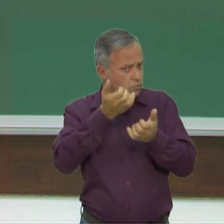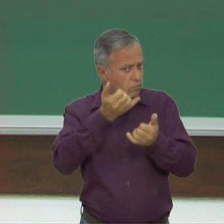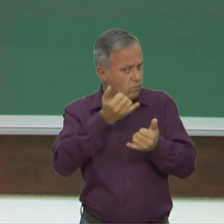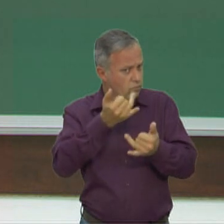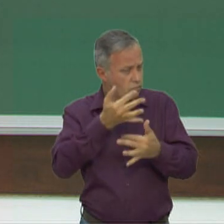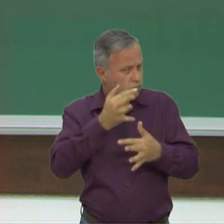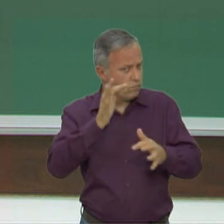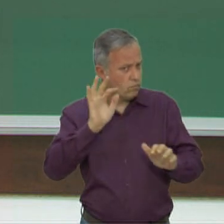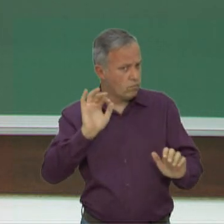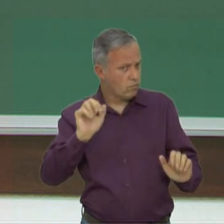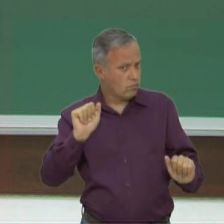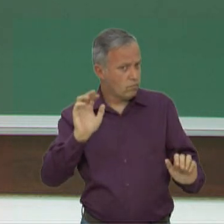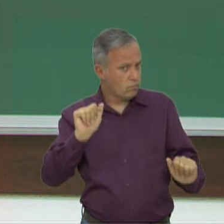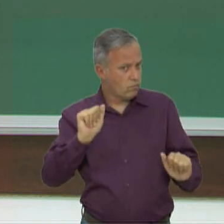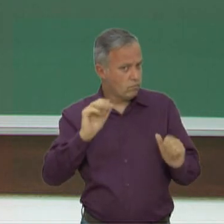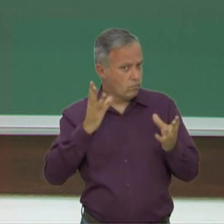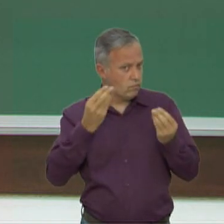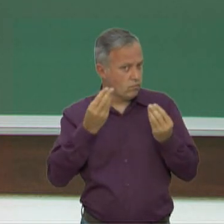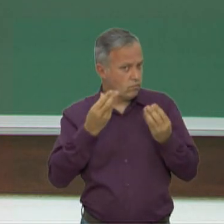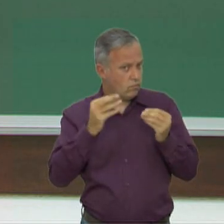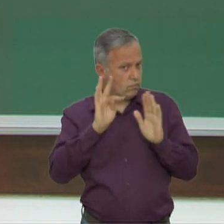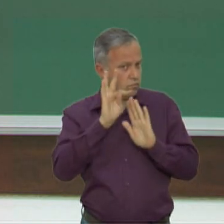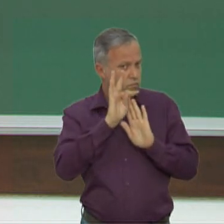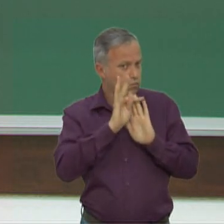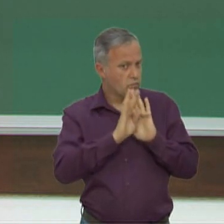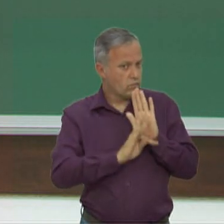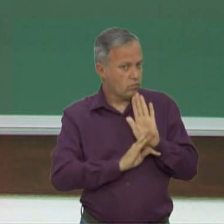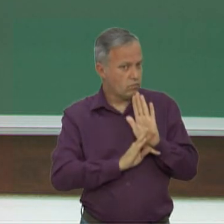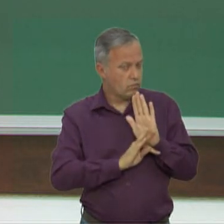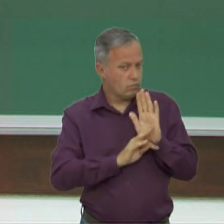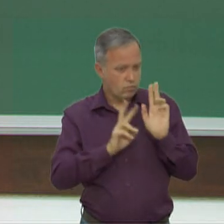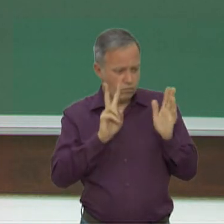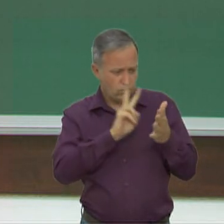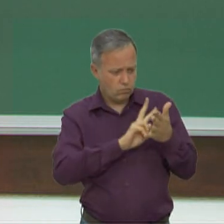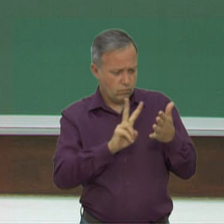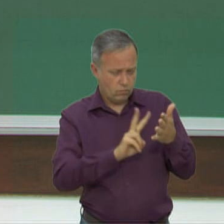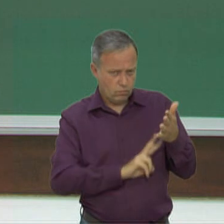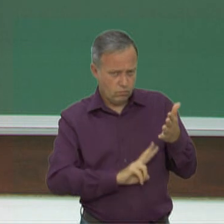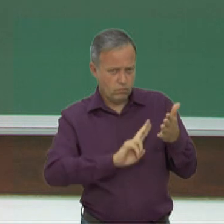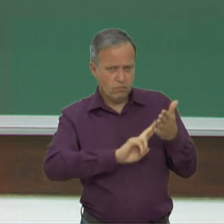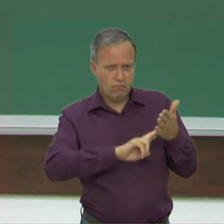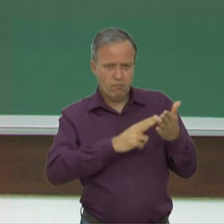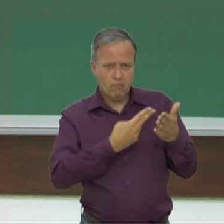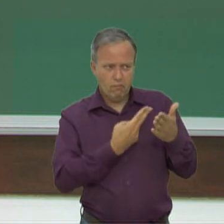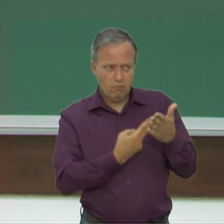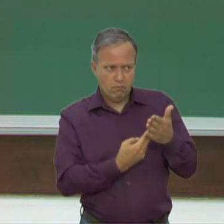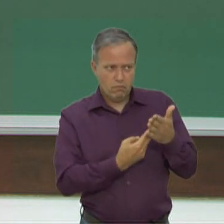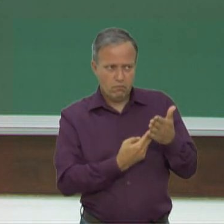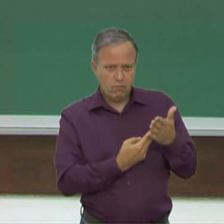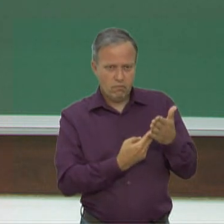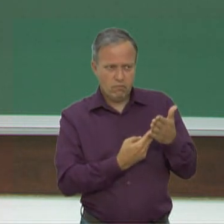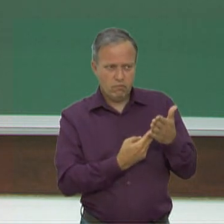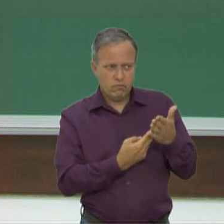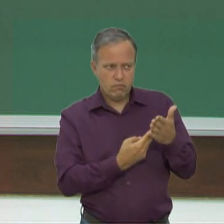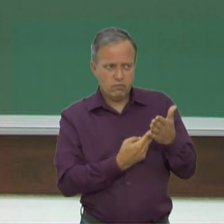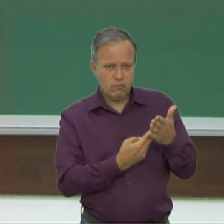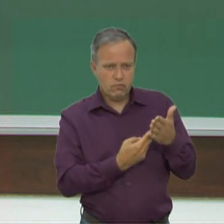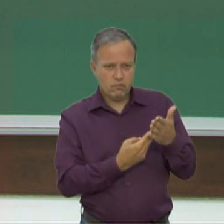Muitos textos que já foram lidos, repassados, interpretados nas aulas de língua